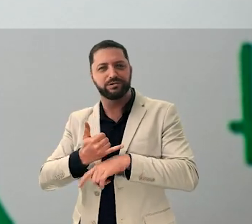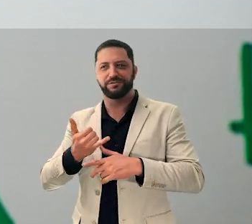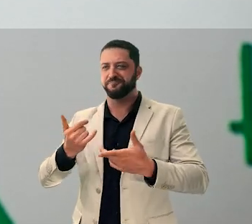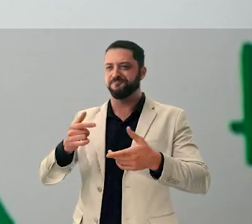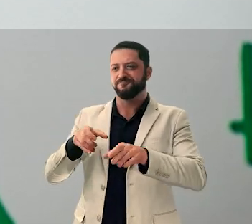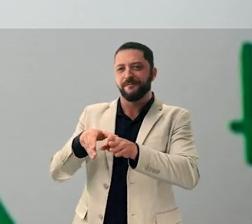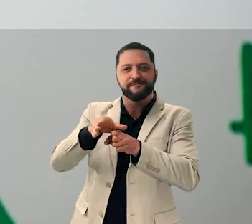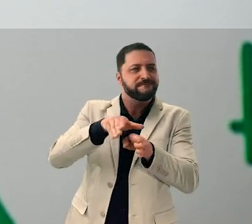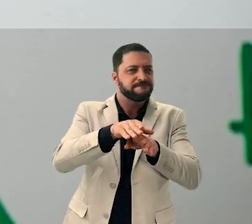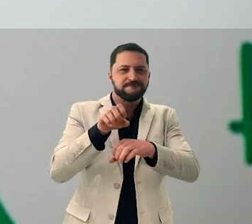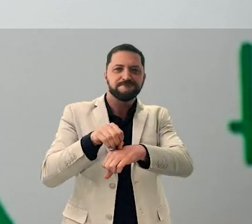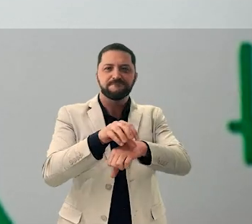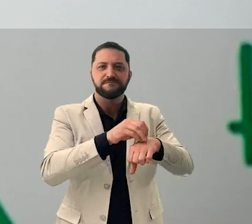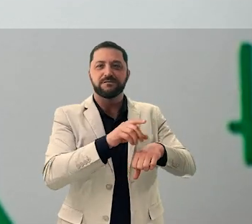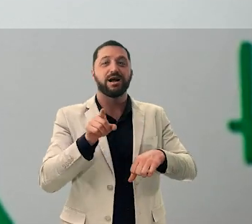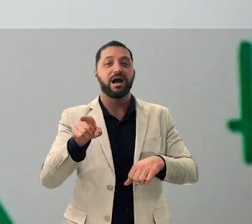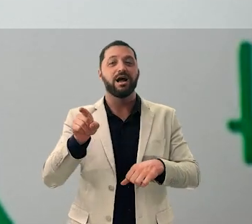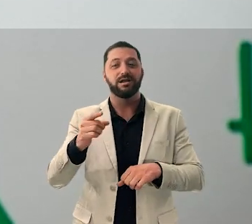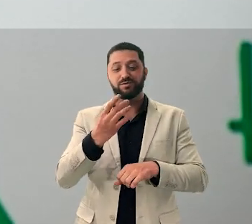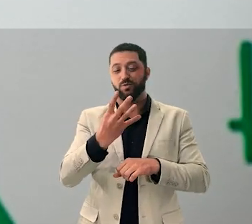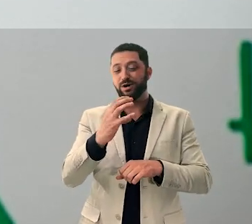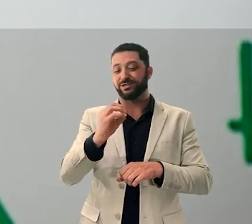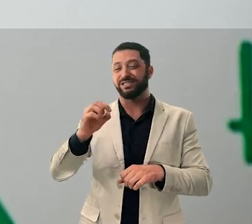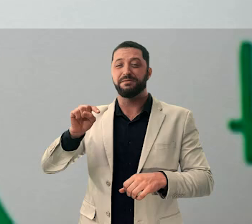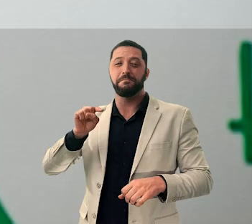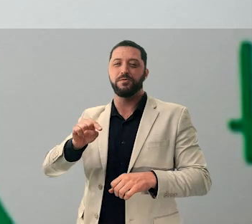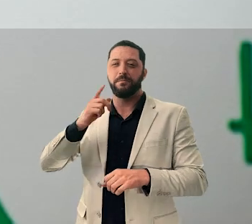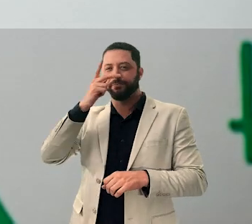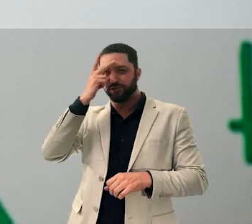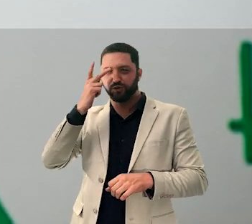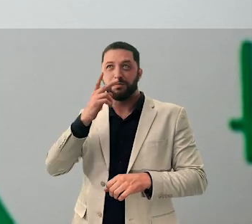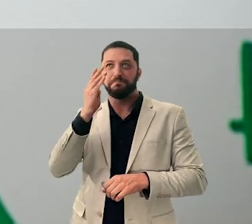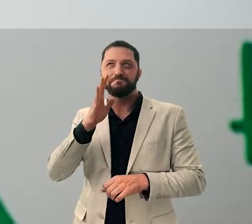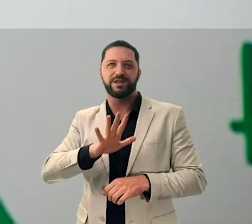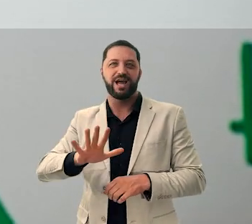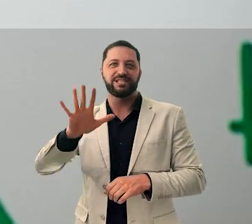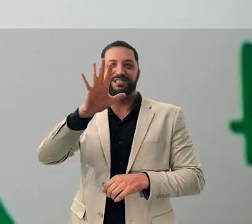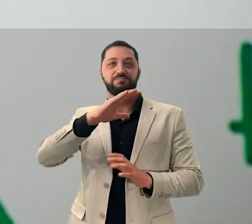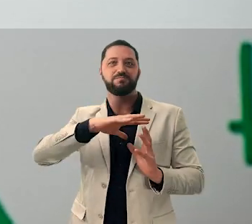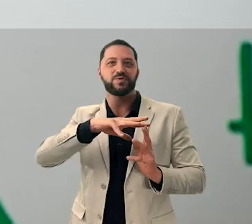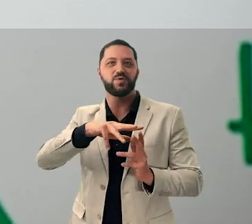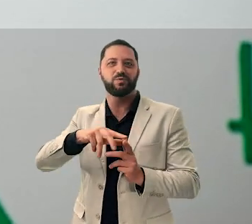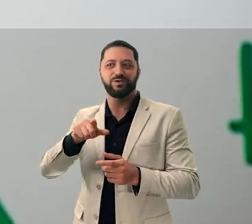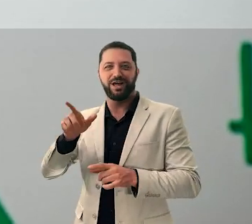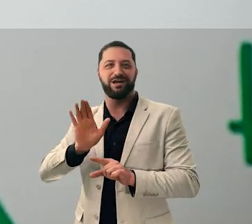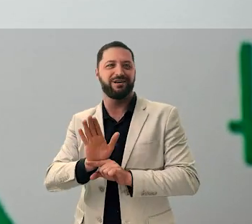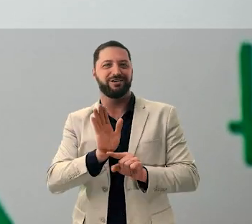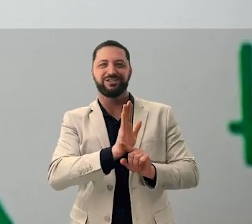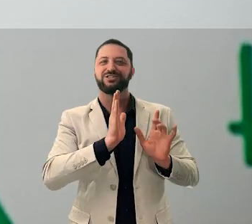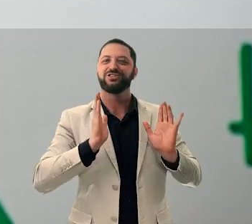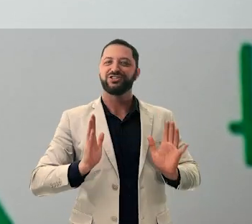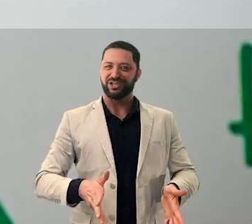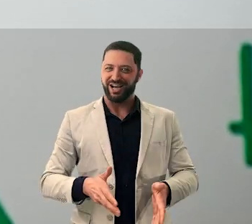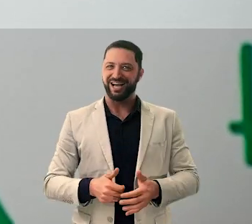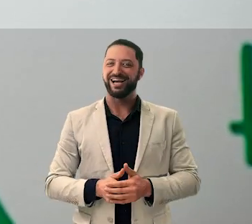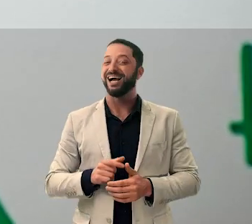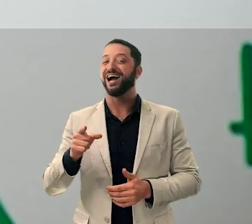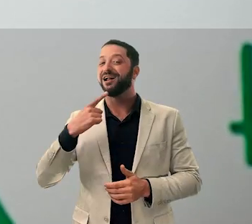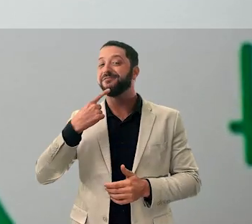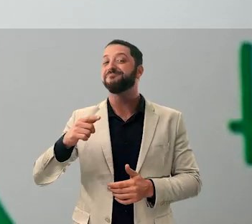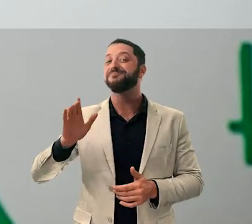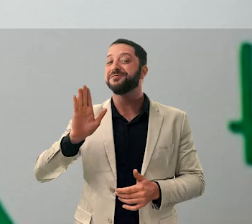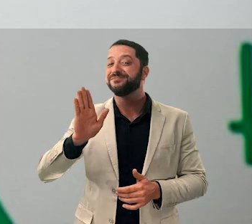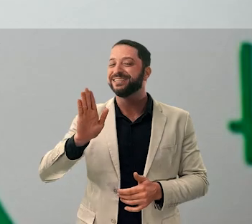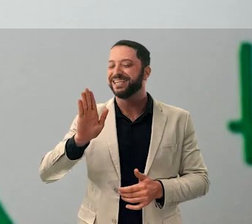evangelista, Grace já impactou a vida de mais de 400 mil pessoas no Brasil e ao redor do mundo. E